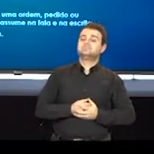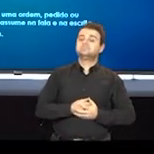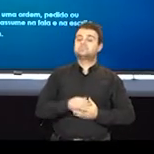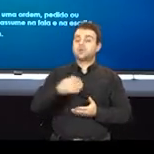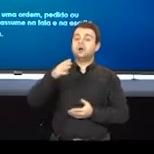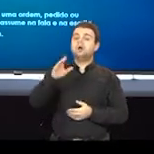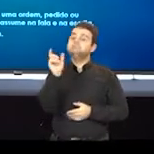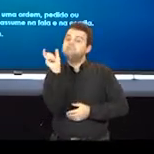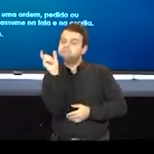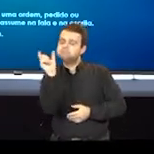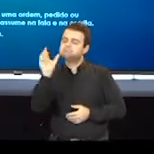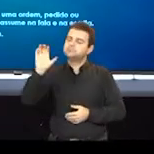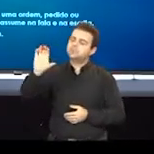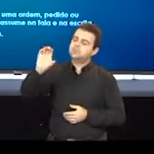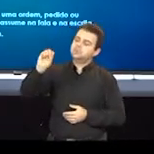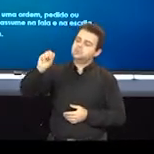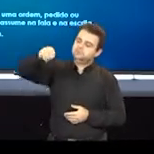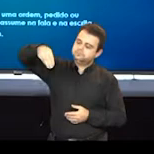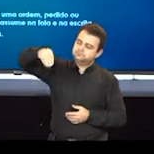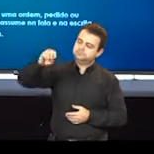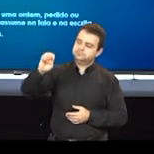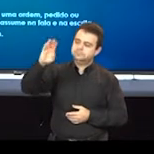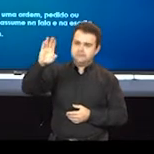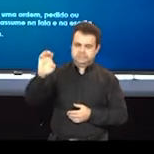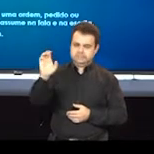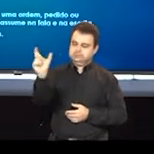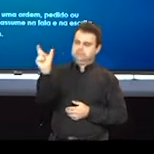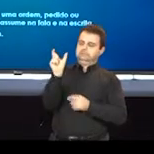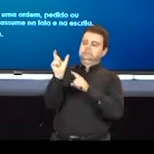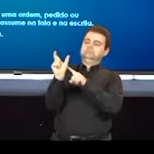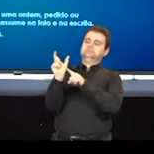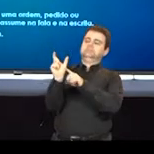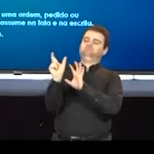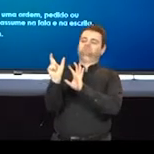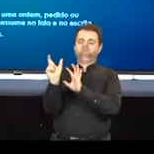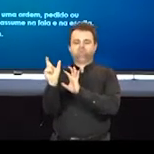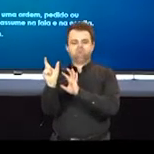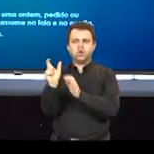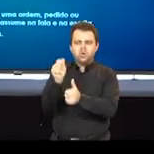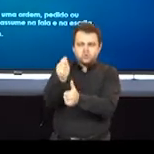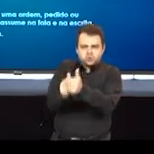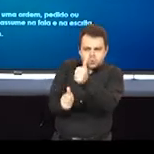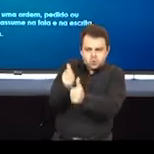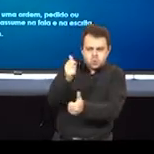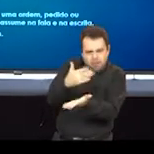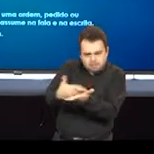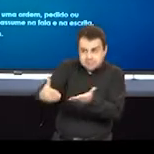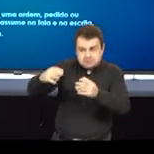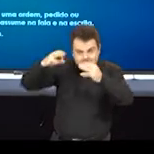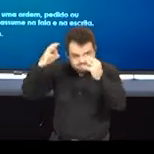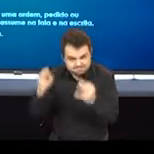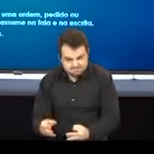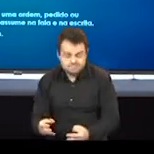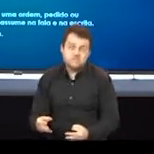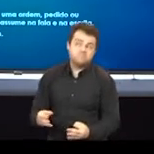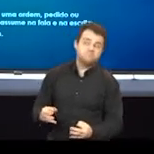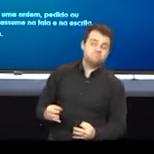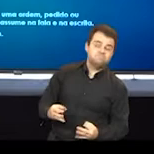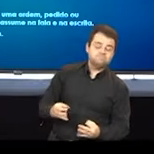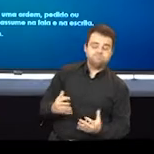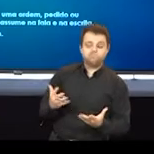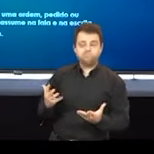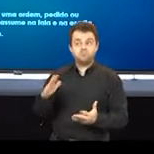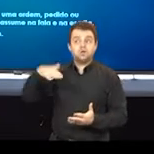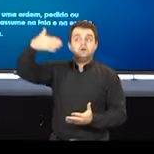comece, que o jogo comece. Existe uma certeza sobre esse começo do jogo? Esse comece expressa uma ação que certamente